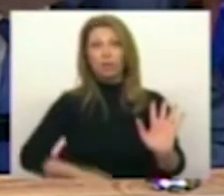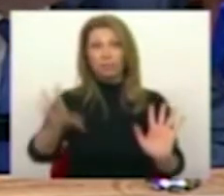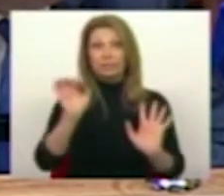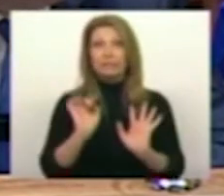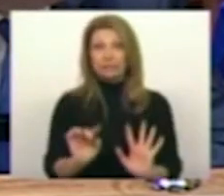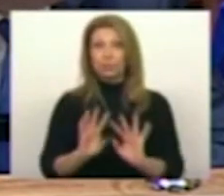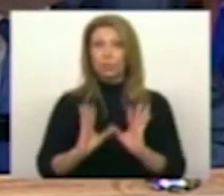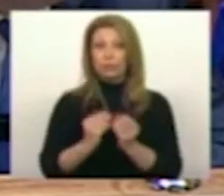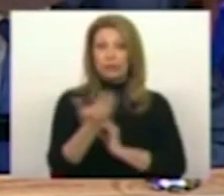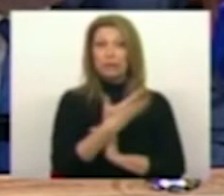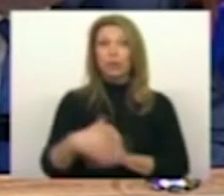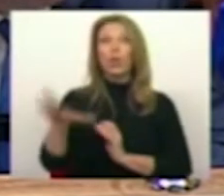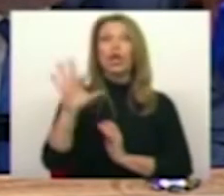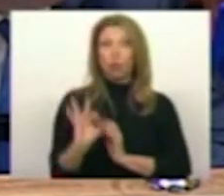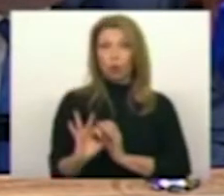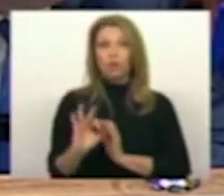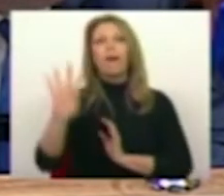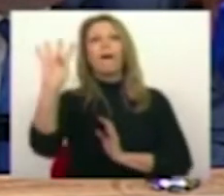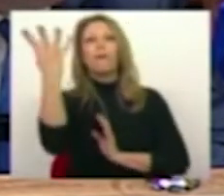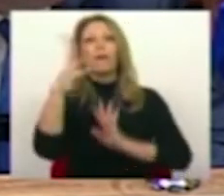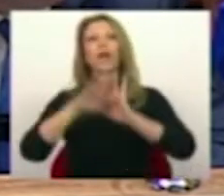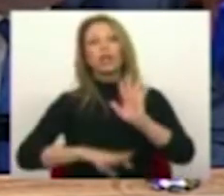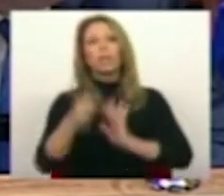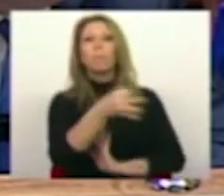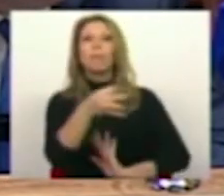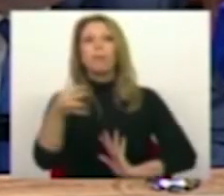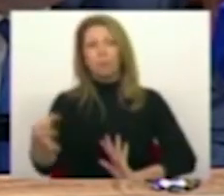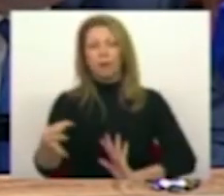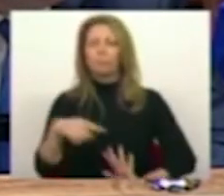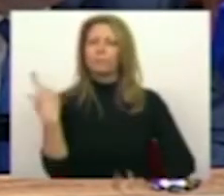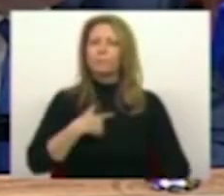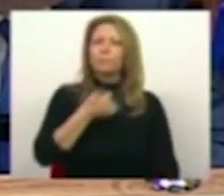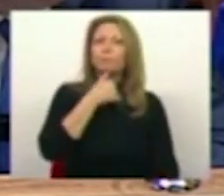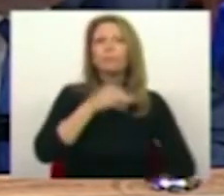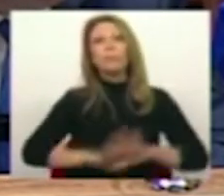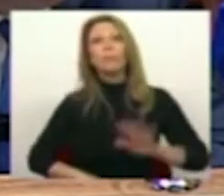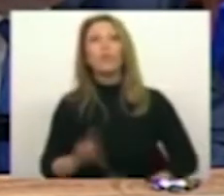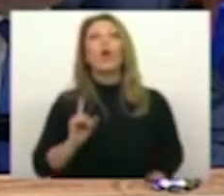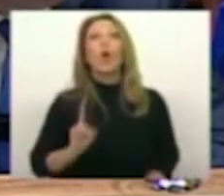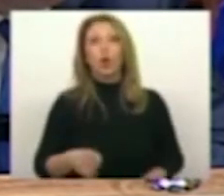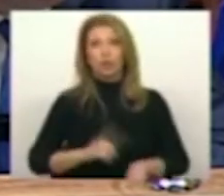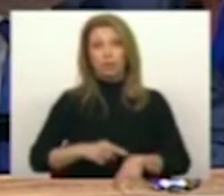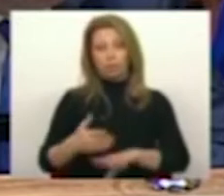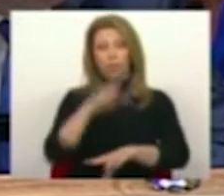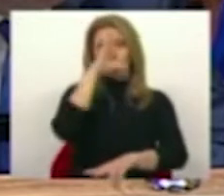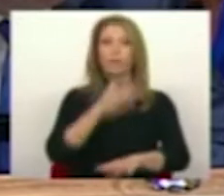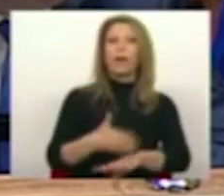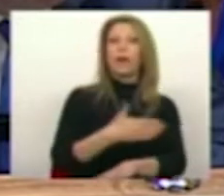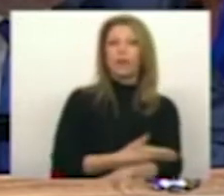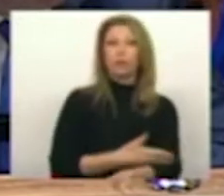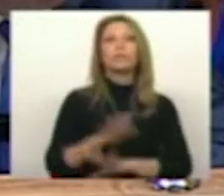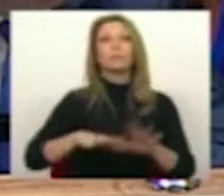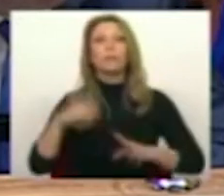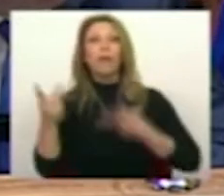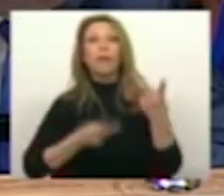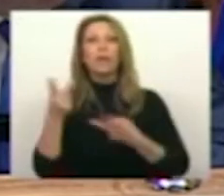114, 4 estavam em regime de PPP. O que decidimos fazer na anterior legislatura foi avaliar o conjunto